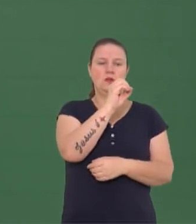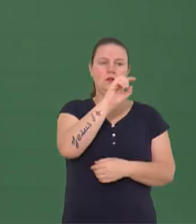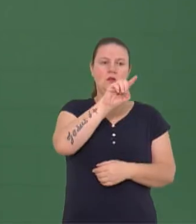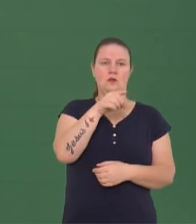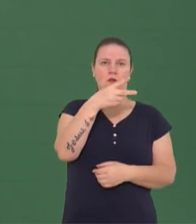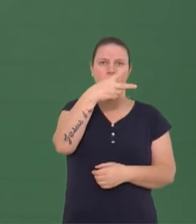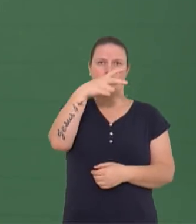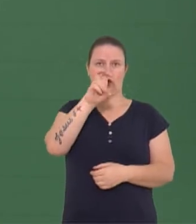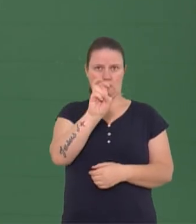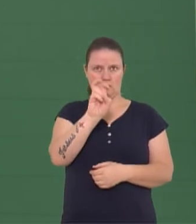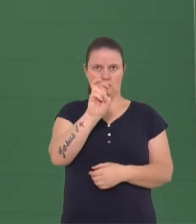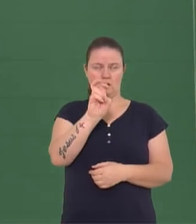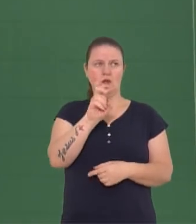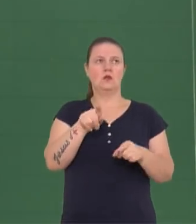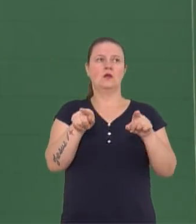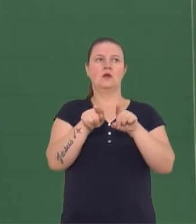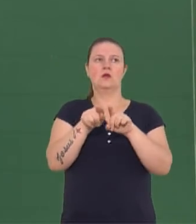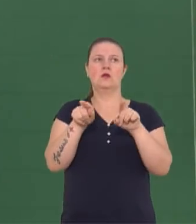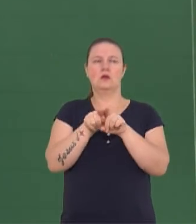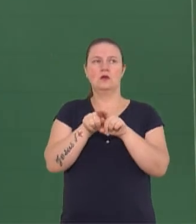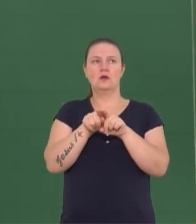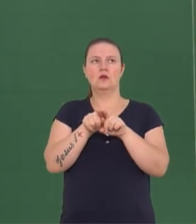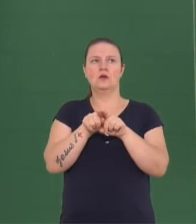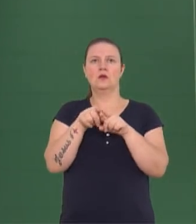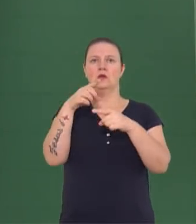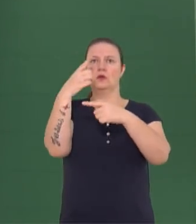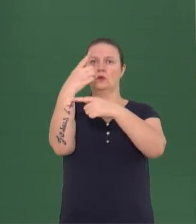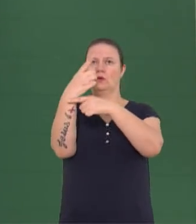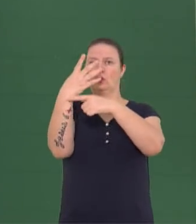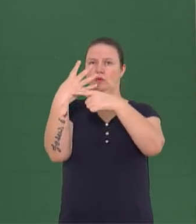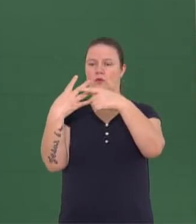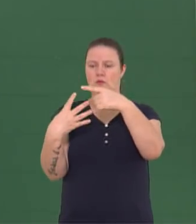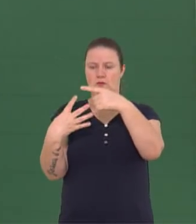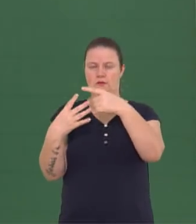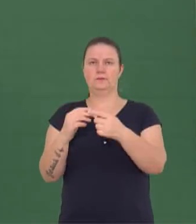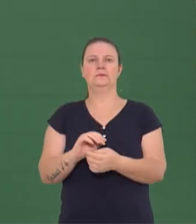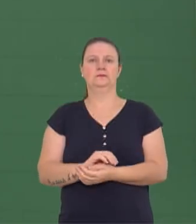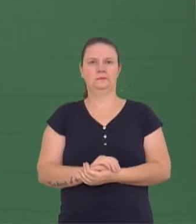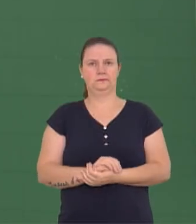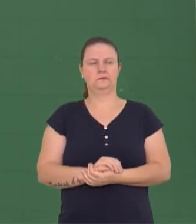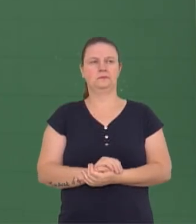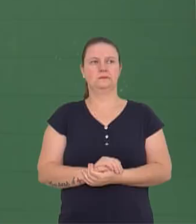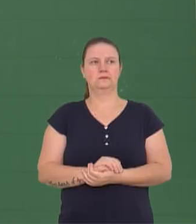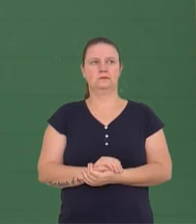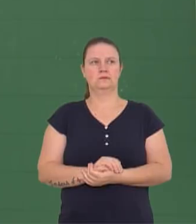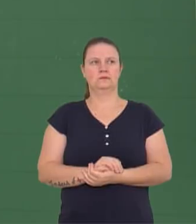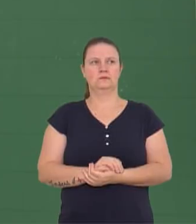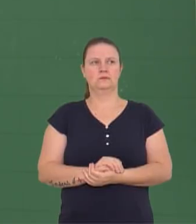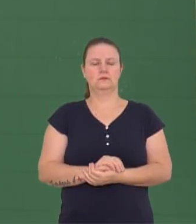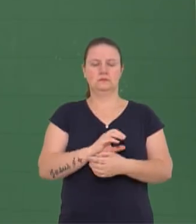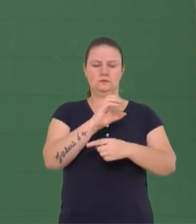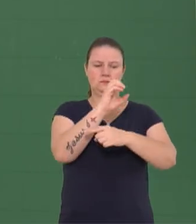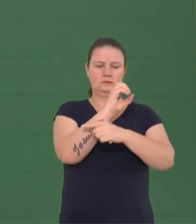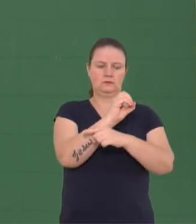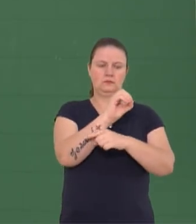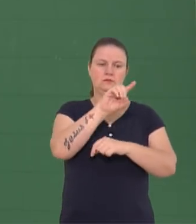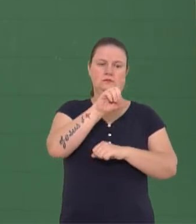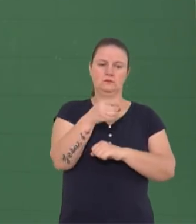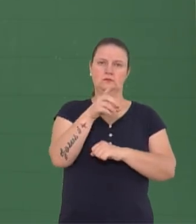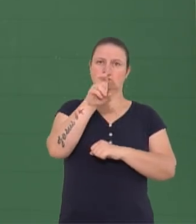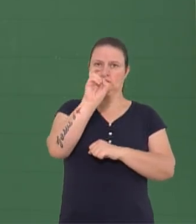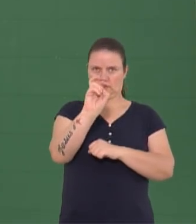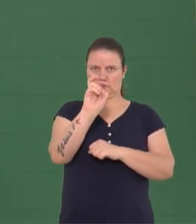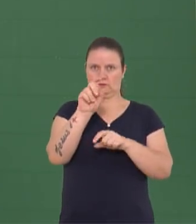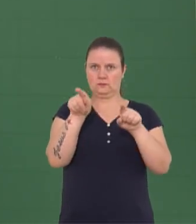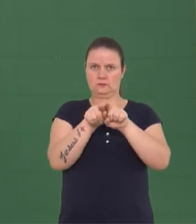25 centésimos é a mesma coisa que 1/4. 5